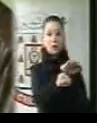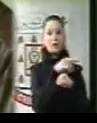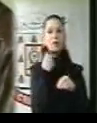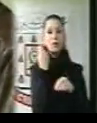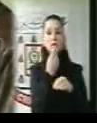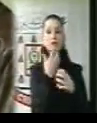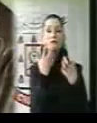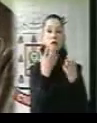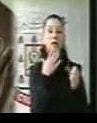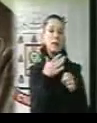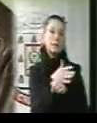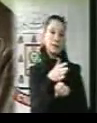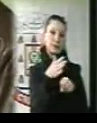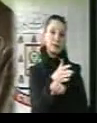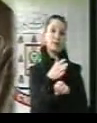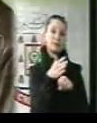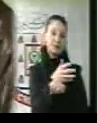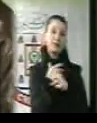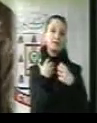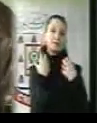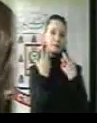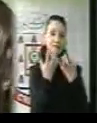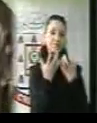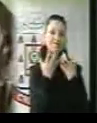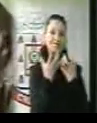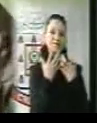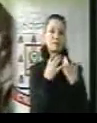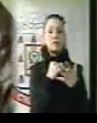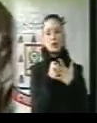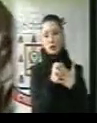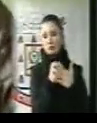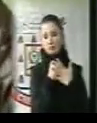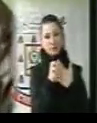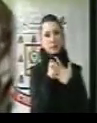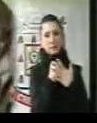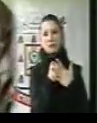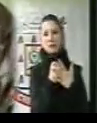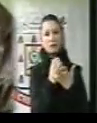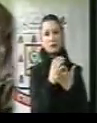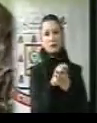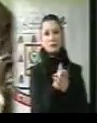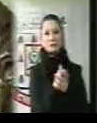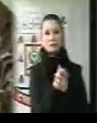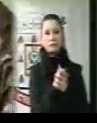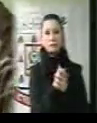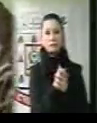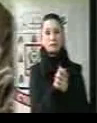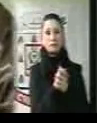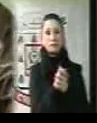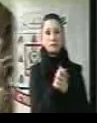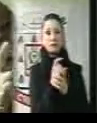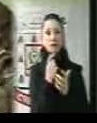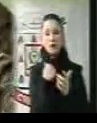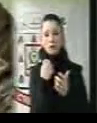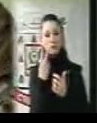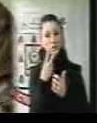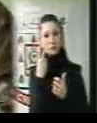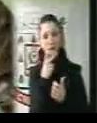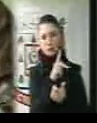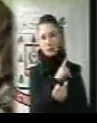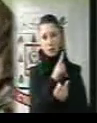participar firmemente, tá? Auxiliando no que for possível. Eu, que sou